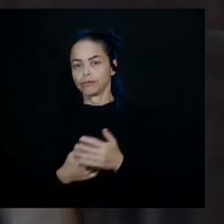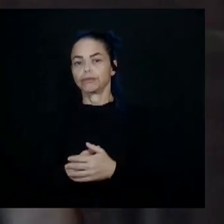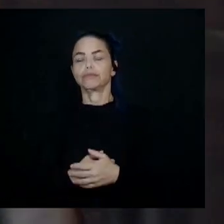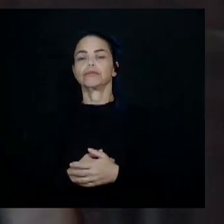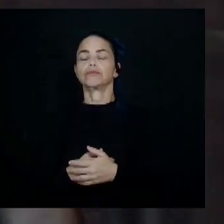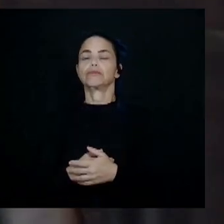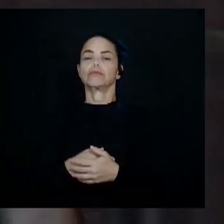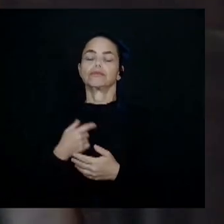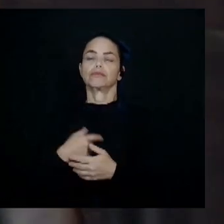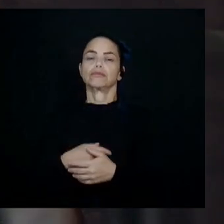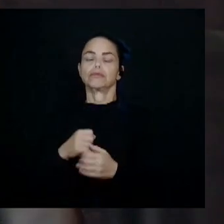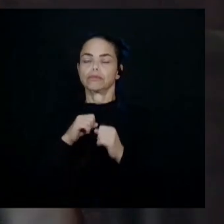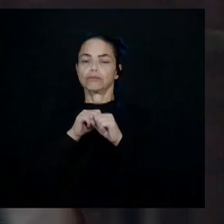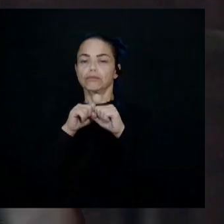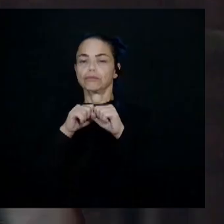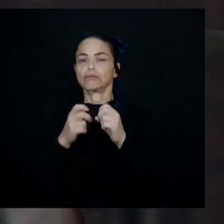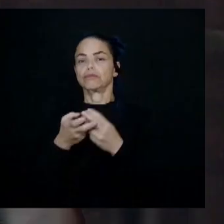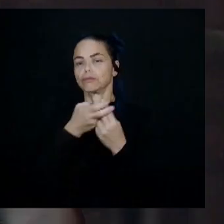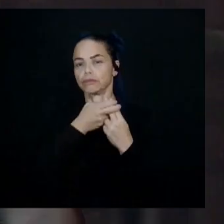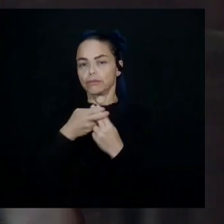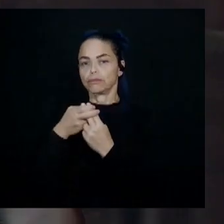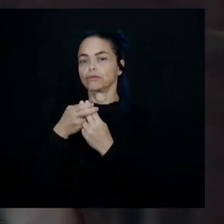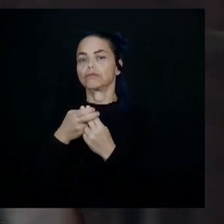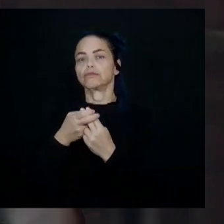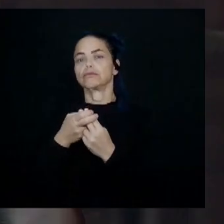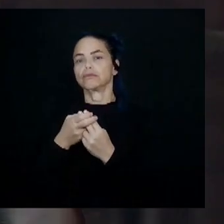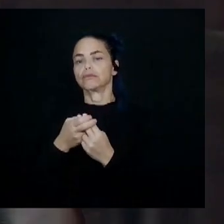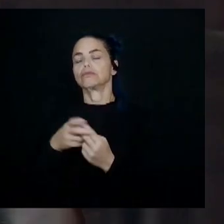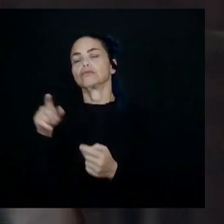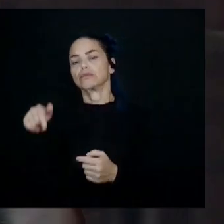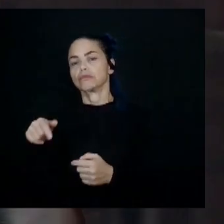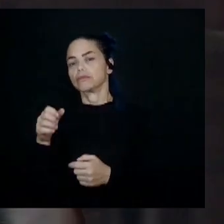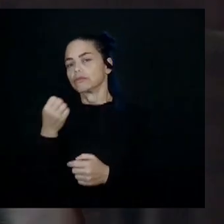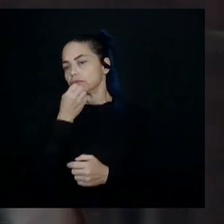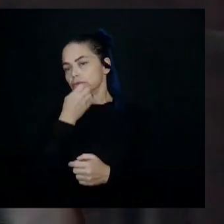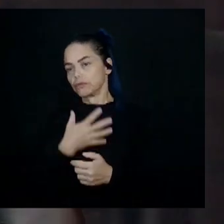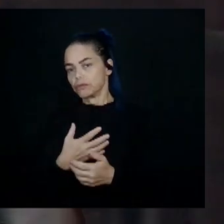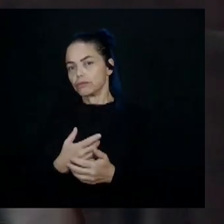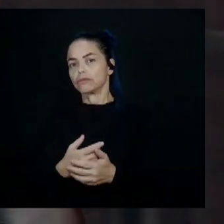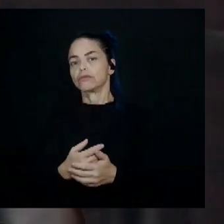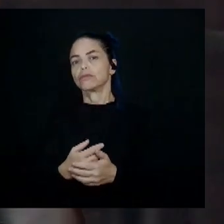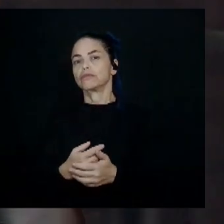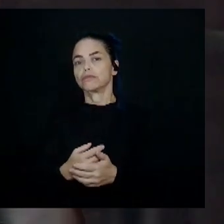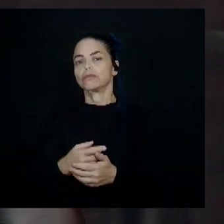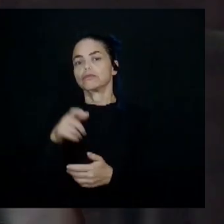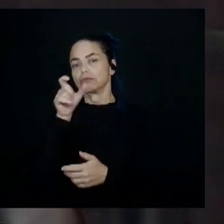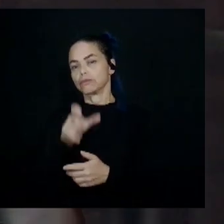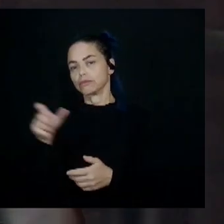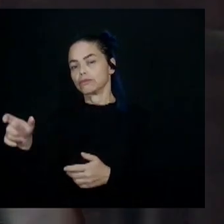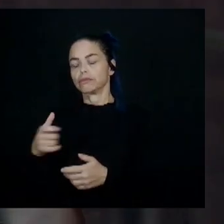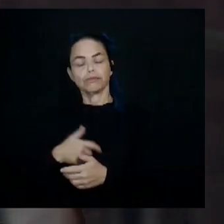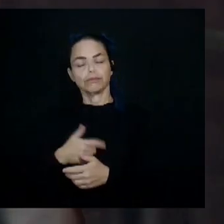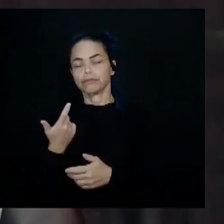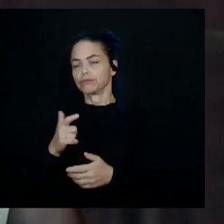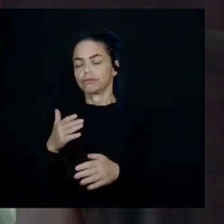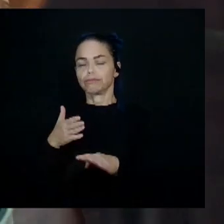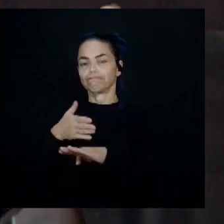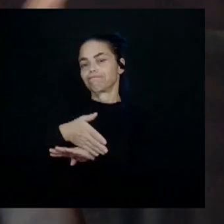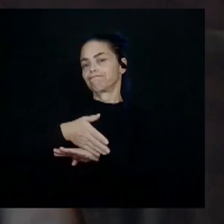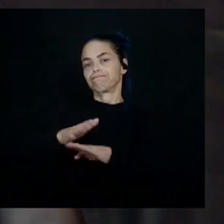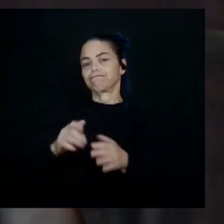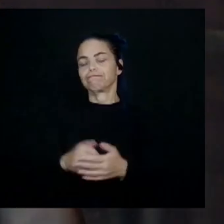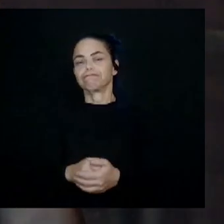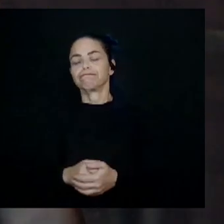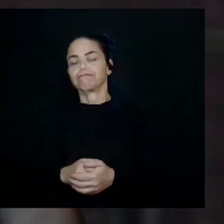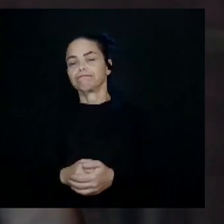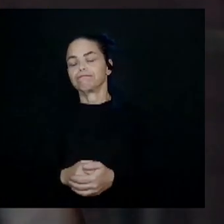de saúde, ele é muito bom. Sim. Mas muitas pessoas não têm acesso. Infelizmente, né? A gente sabe disso. Então, voltando